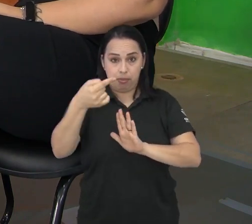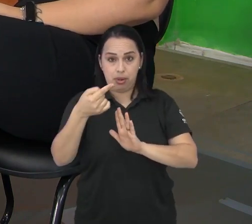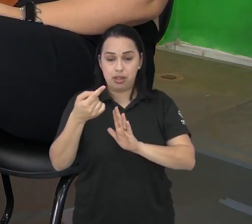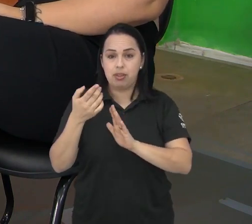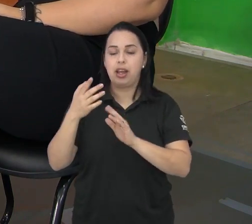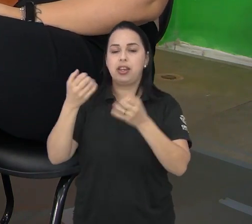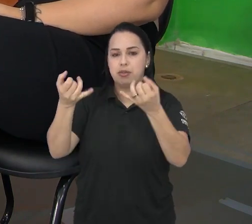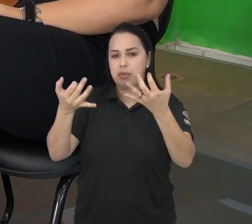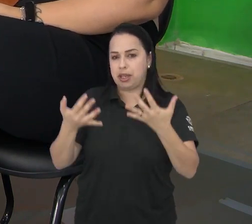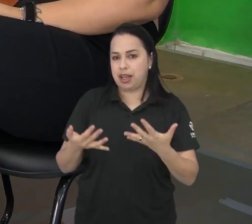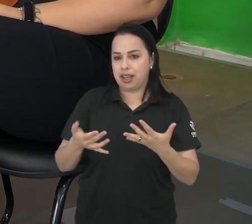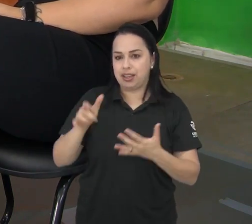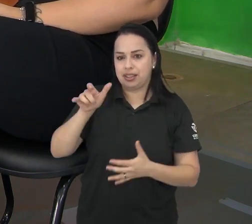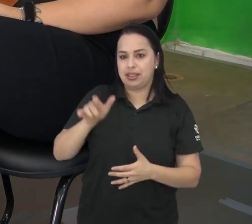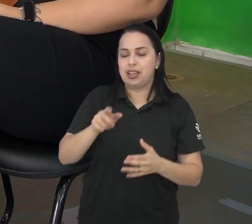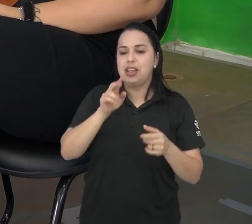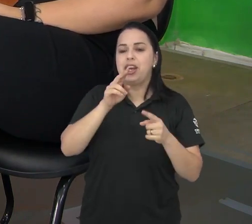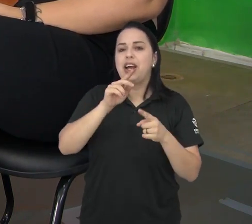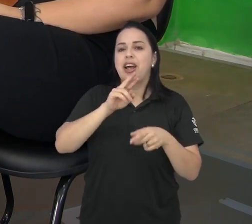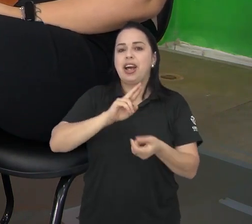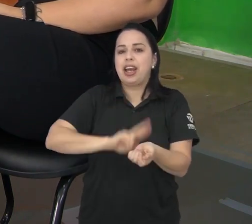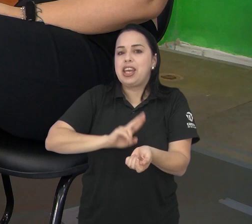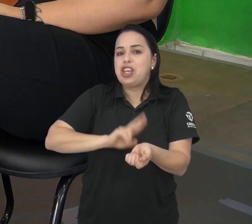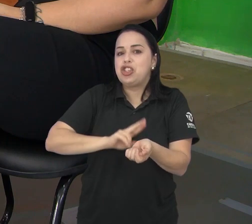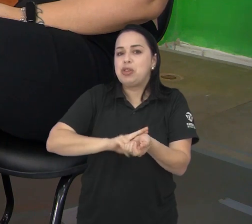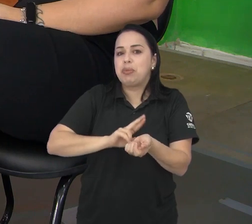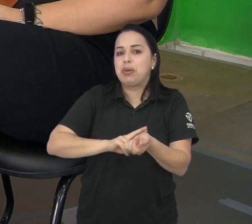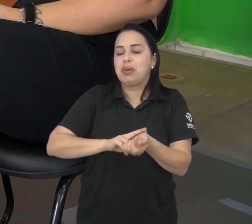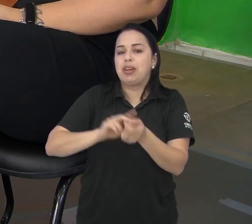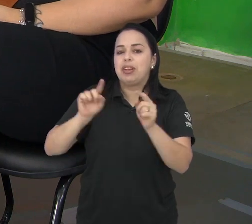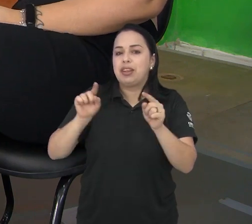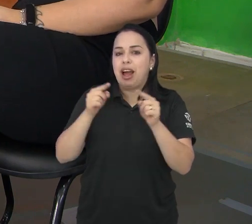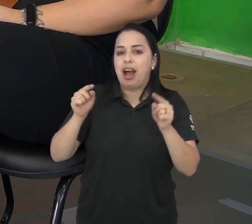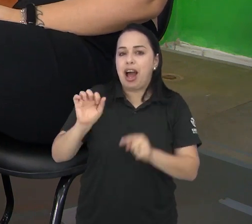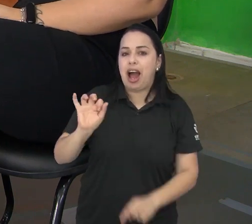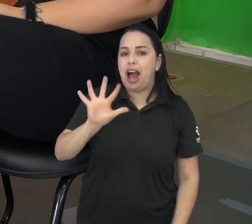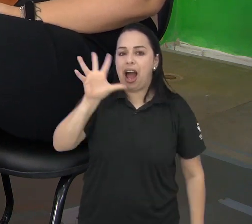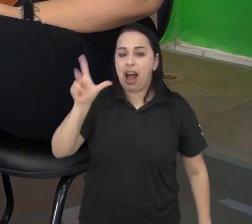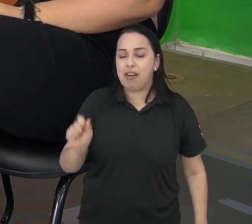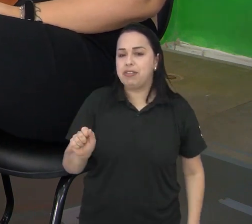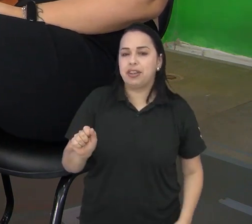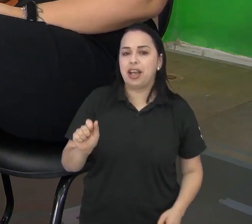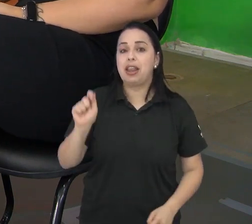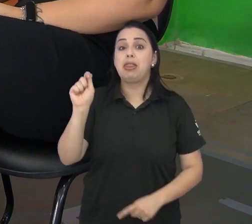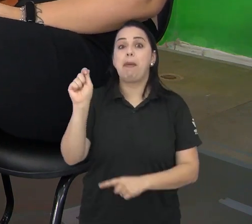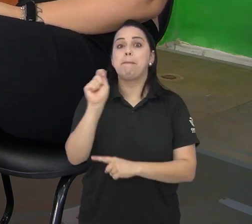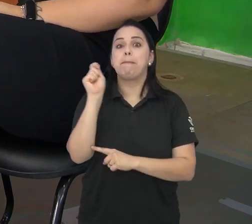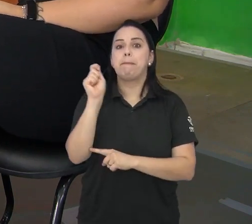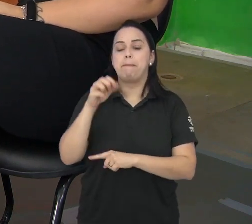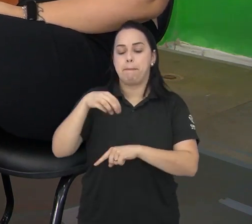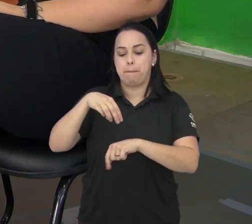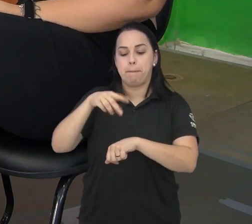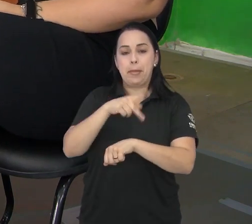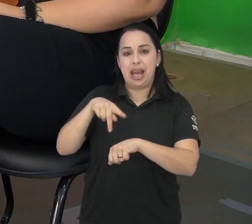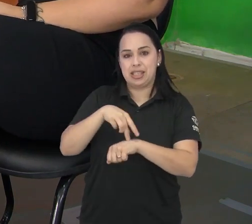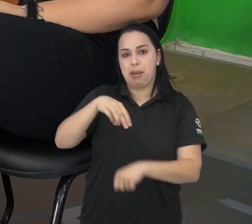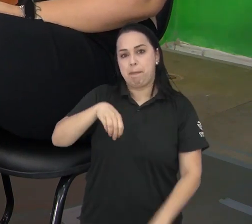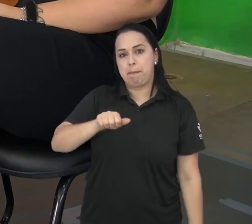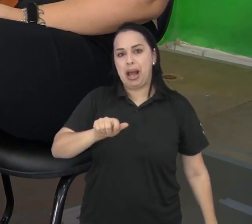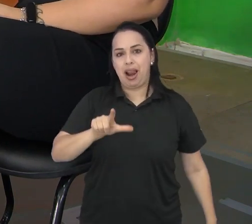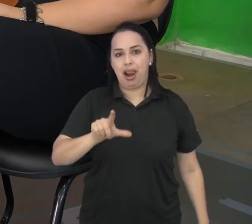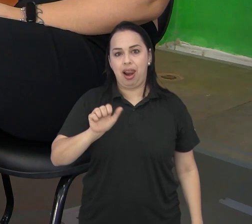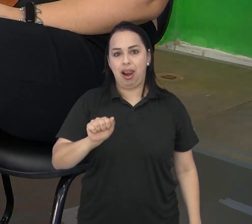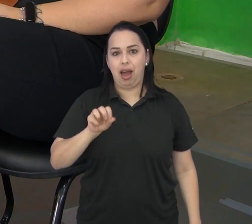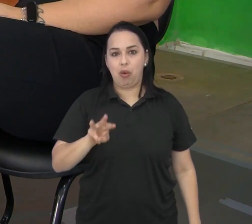voltar no próximo bloco, e daí ele vai contar, porque, ritmos africanos do Malawi. Por que Malawi? Você tem que explicar